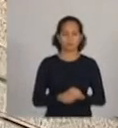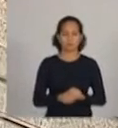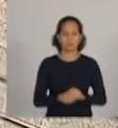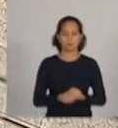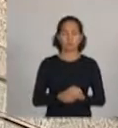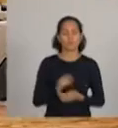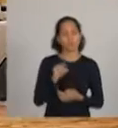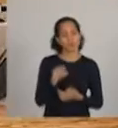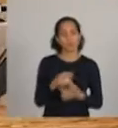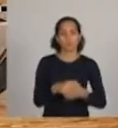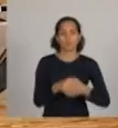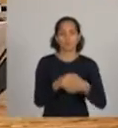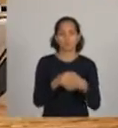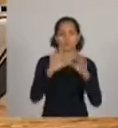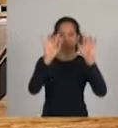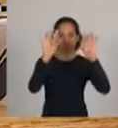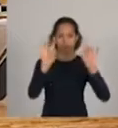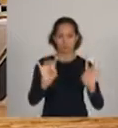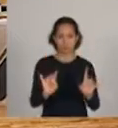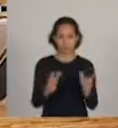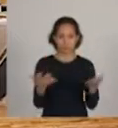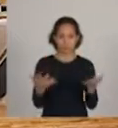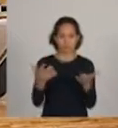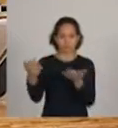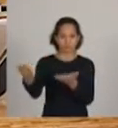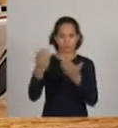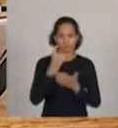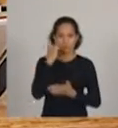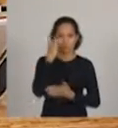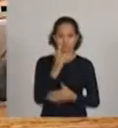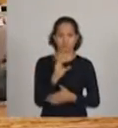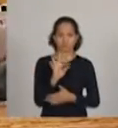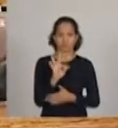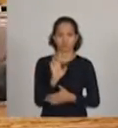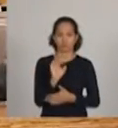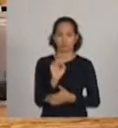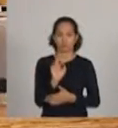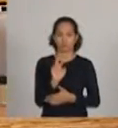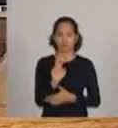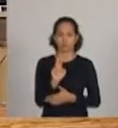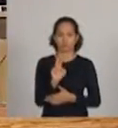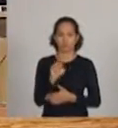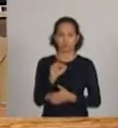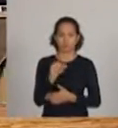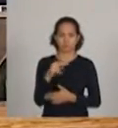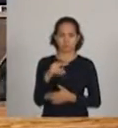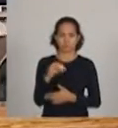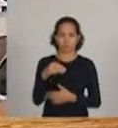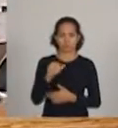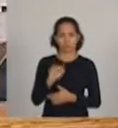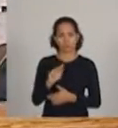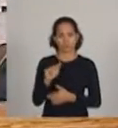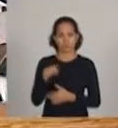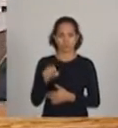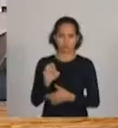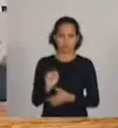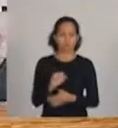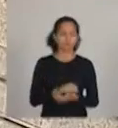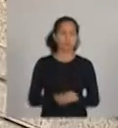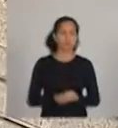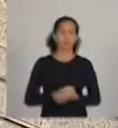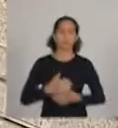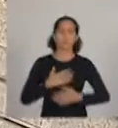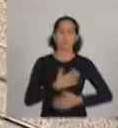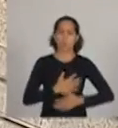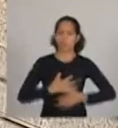Esta solenidade será presidida pelo deputado Torino Marques. Bom, é um